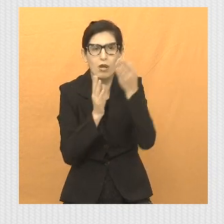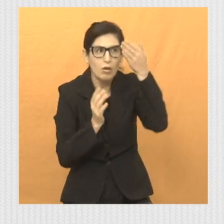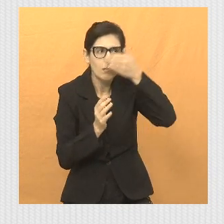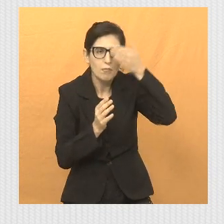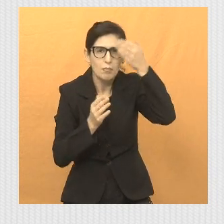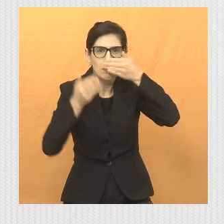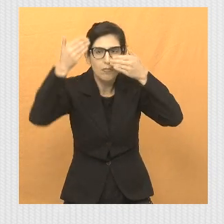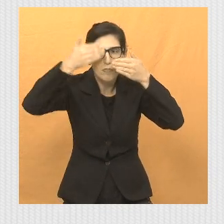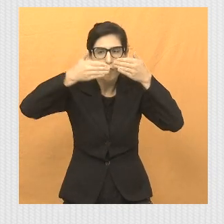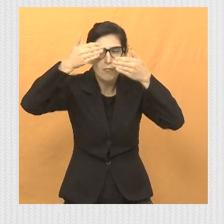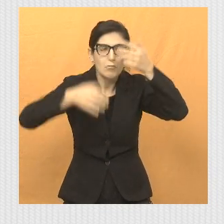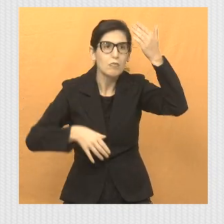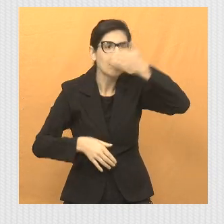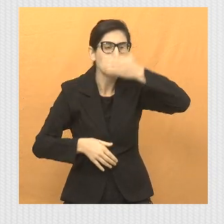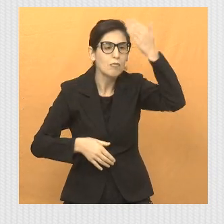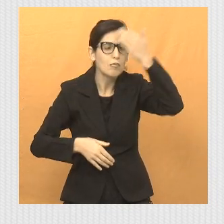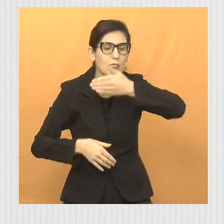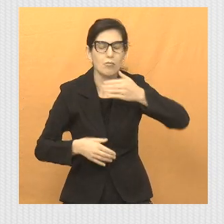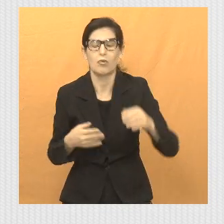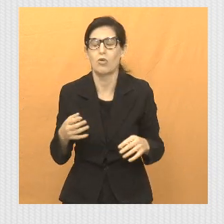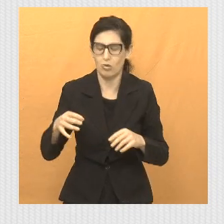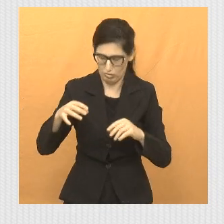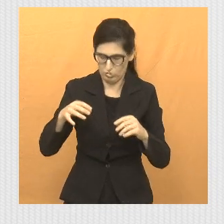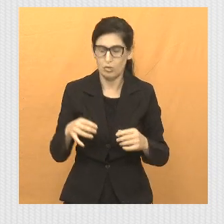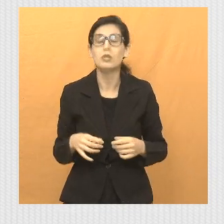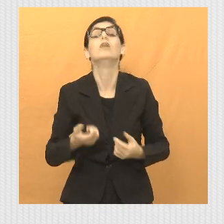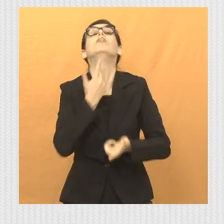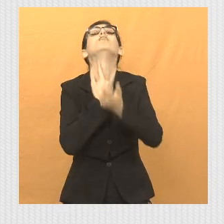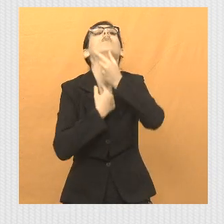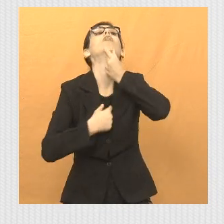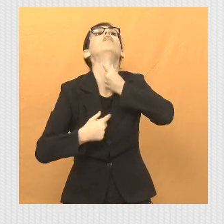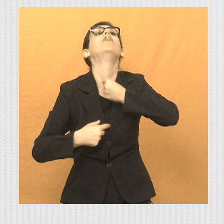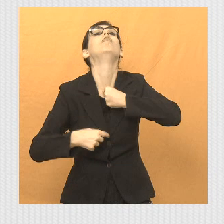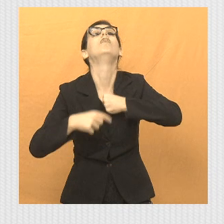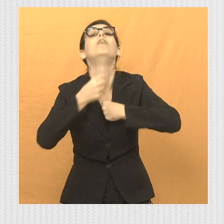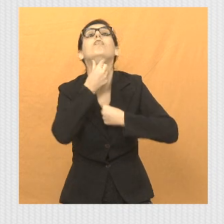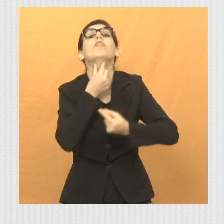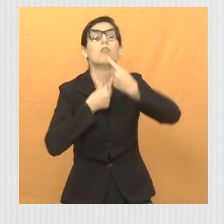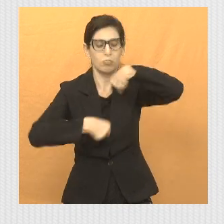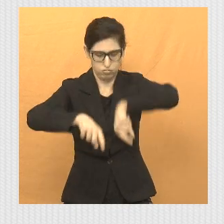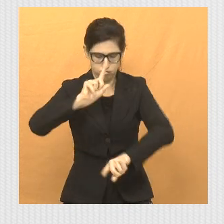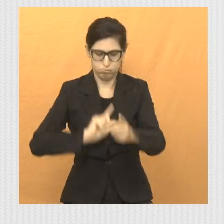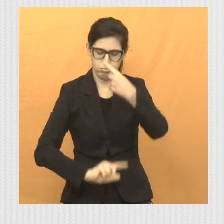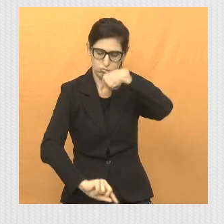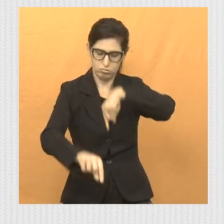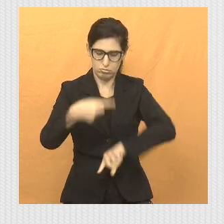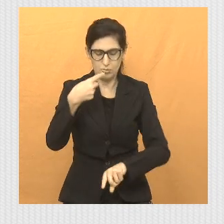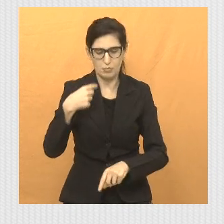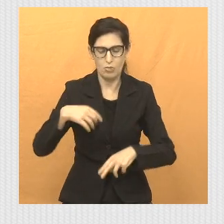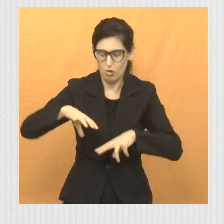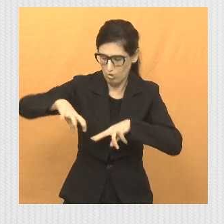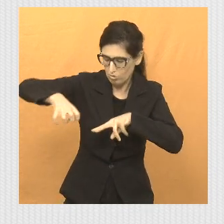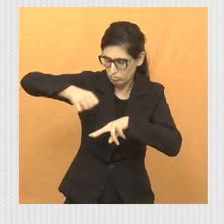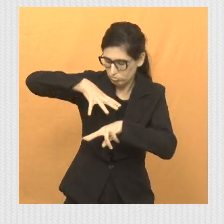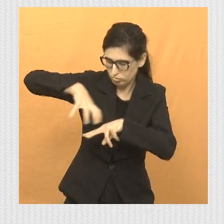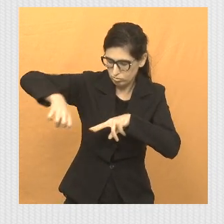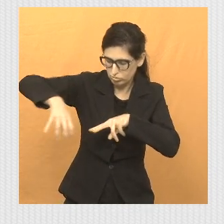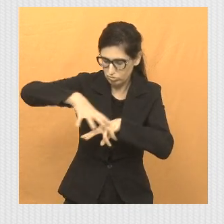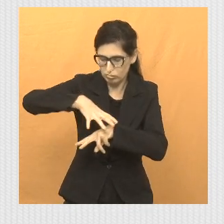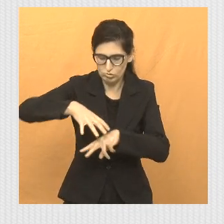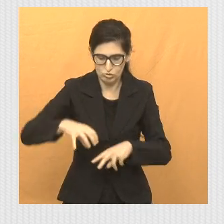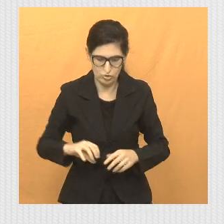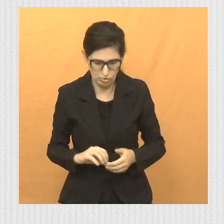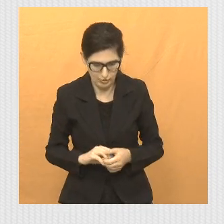o Holter, endoscopia, ressonância magnética, densitometria, ultrassom com Doppler de